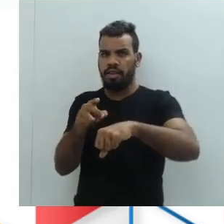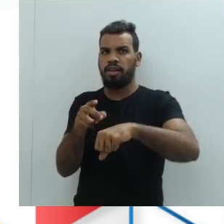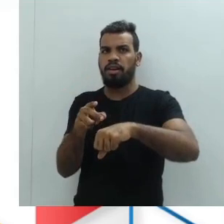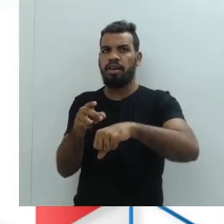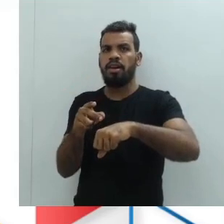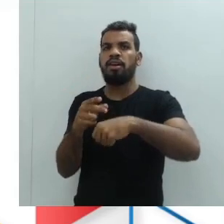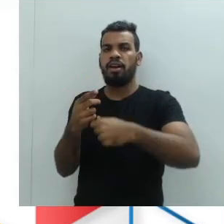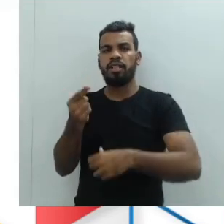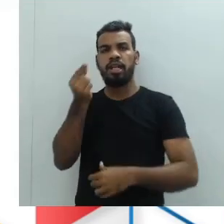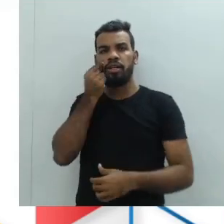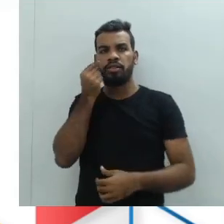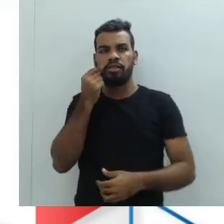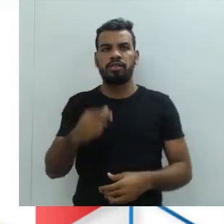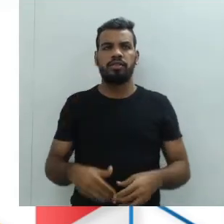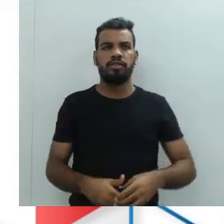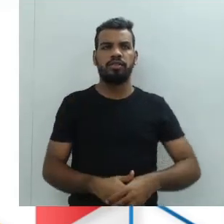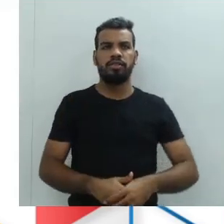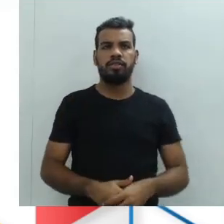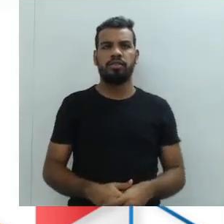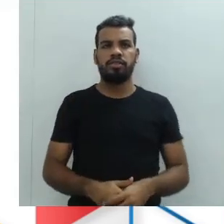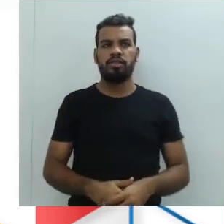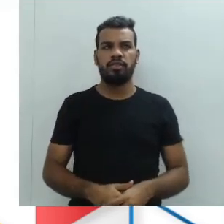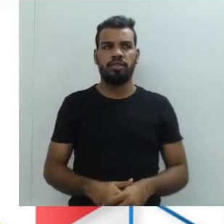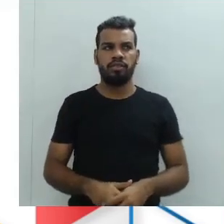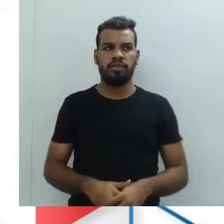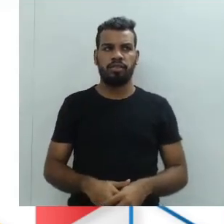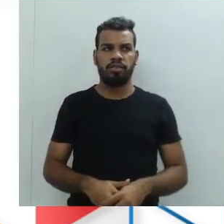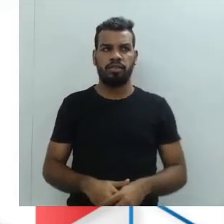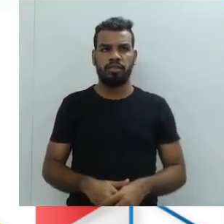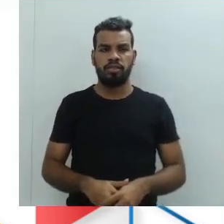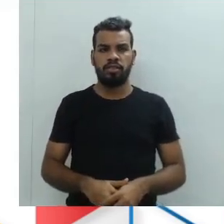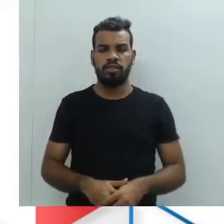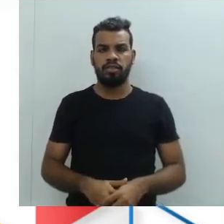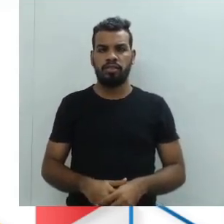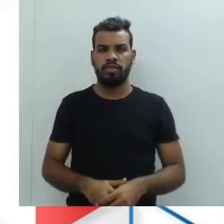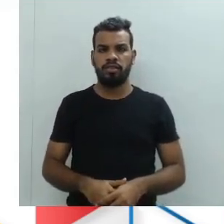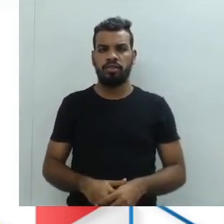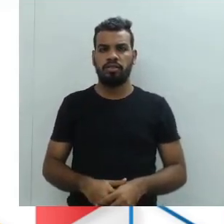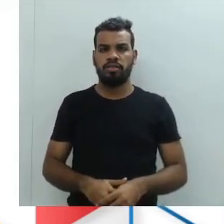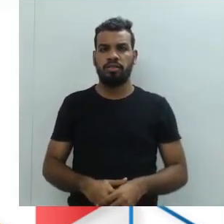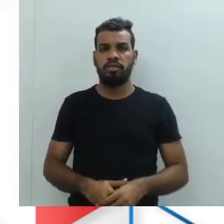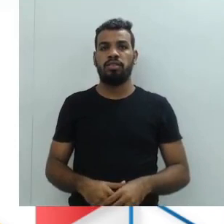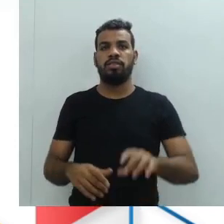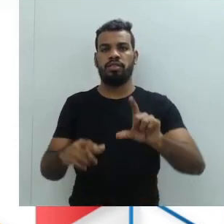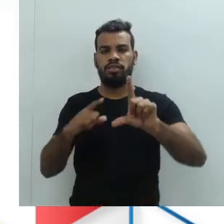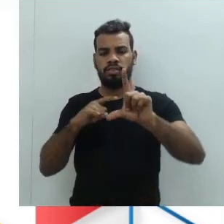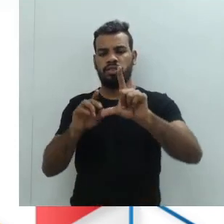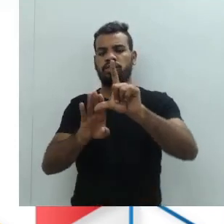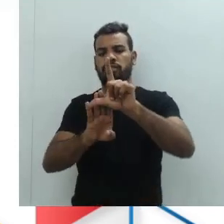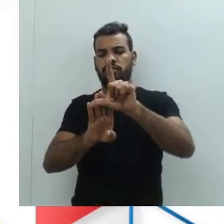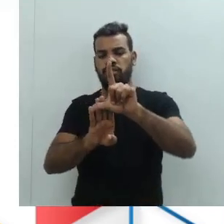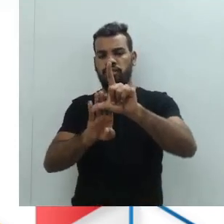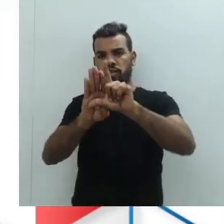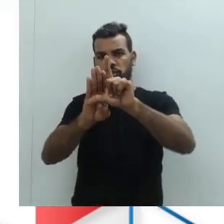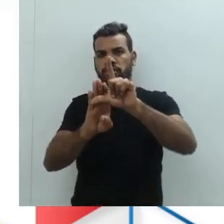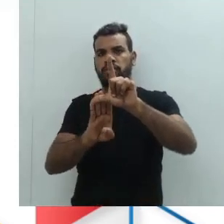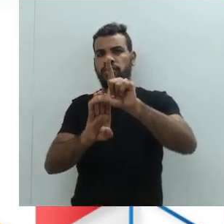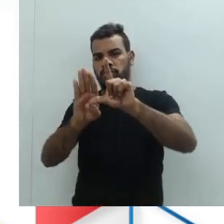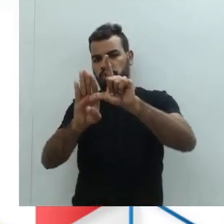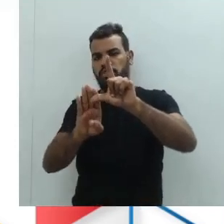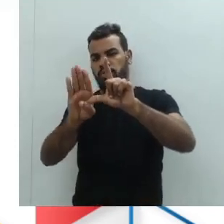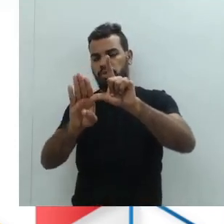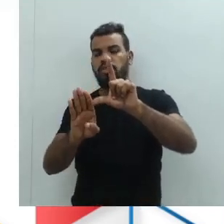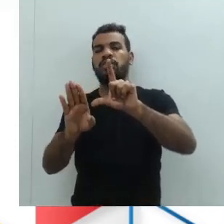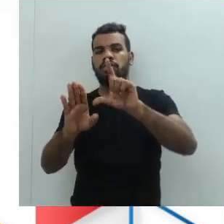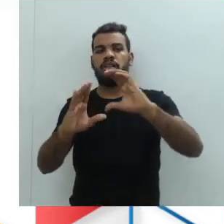torcida do Náutico. Então, só para concluir, essa parte de gráfico, você tem gráfico formato de pizza,